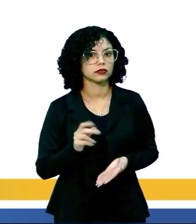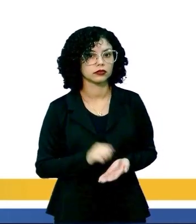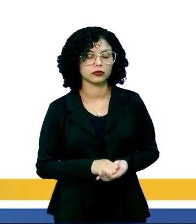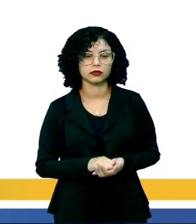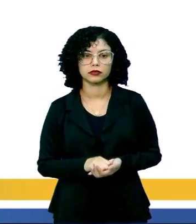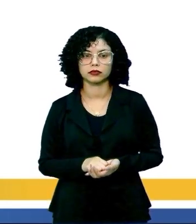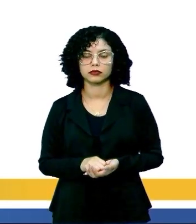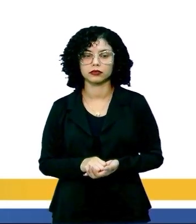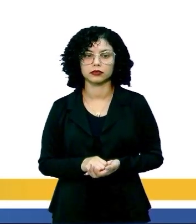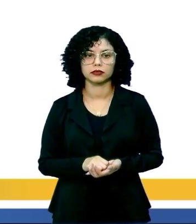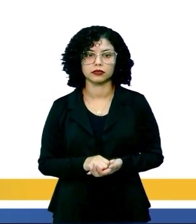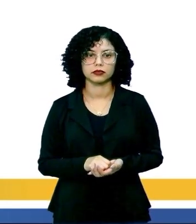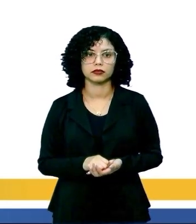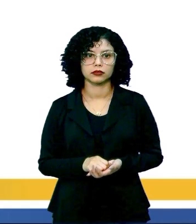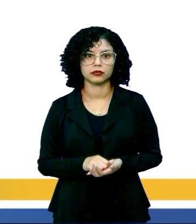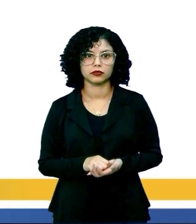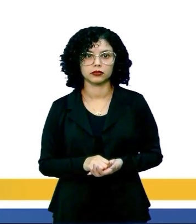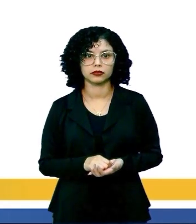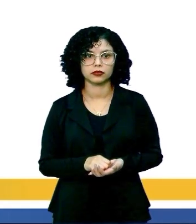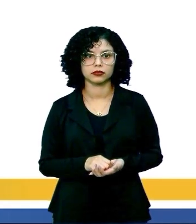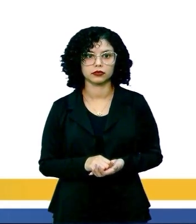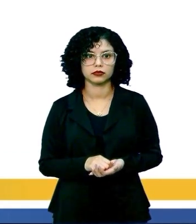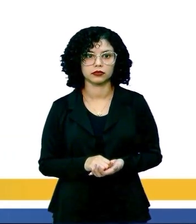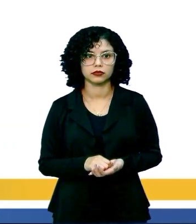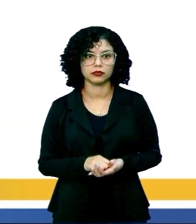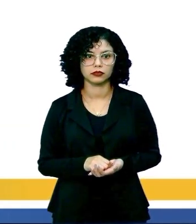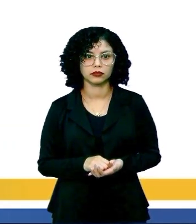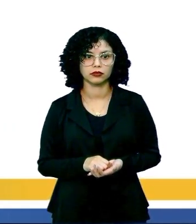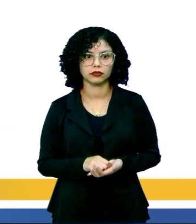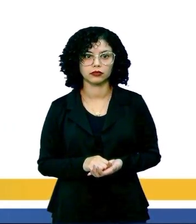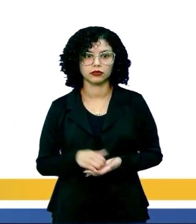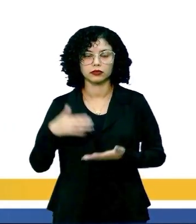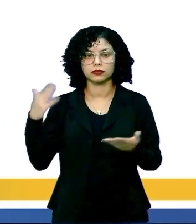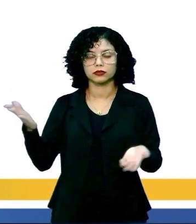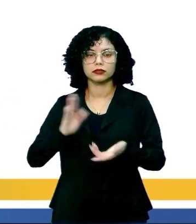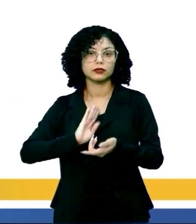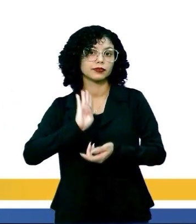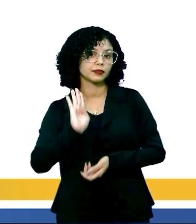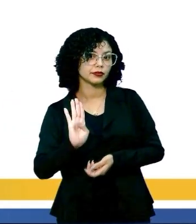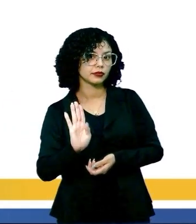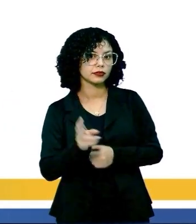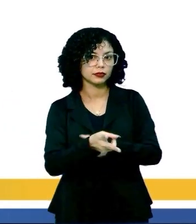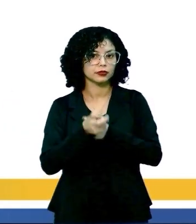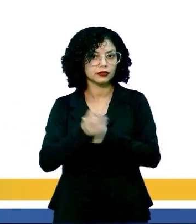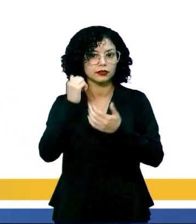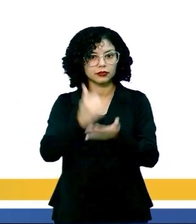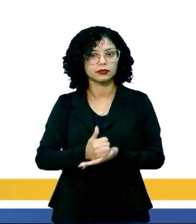poder. Então, qual é o sentido que nós temos? Atrair o